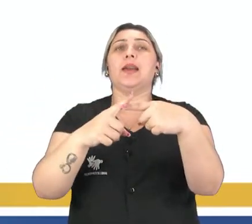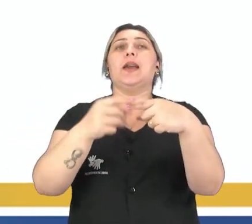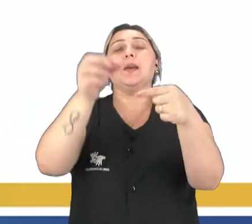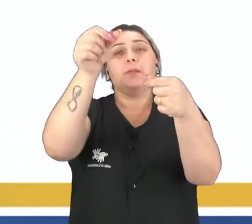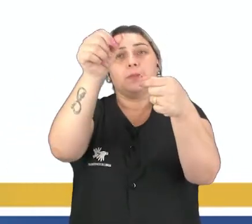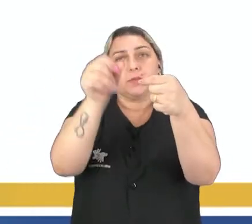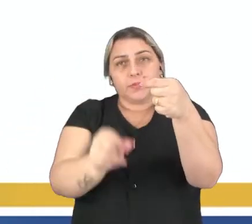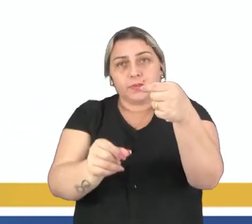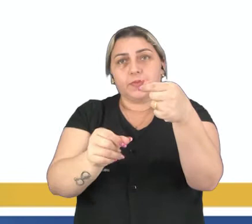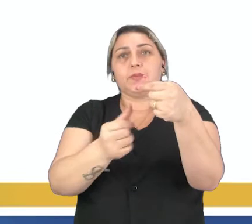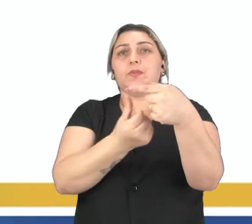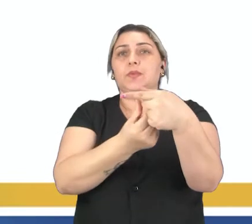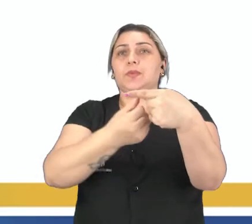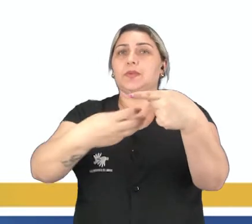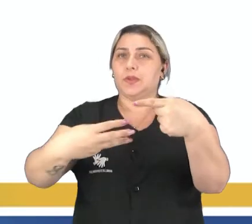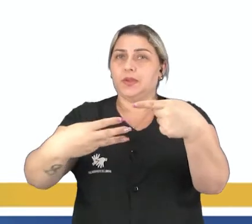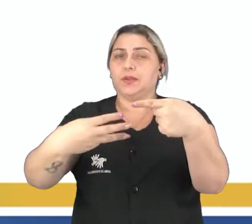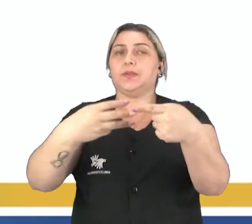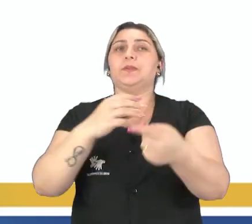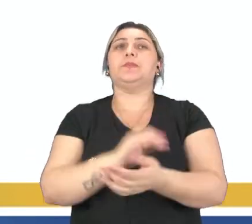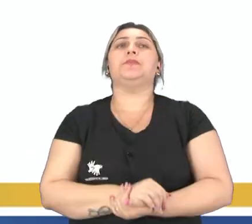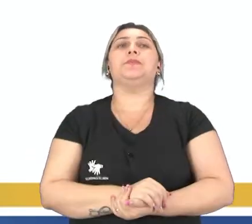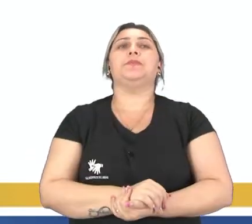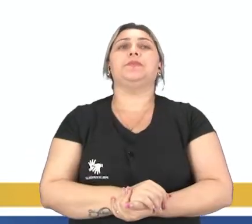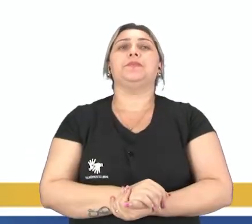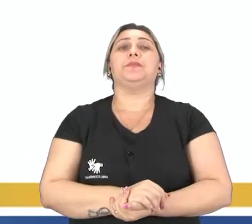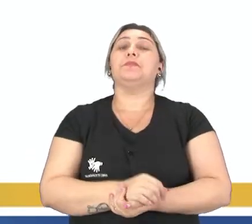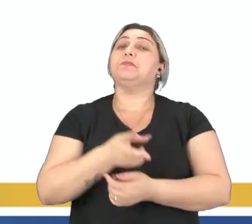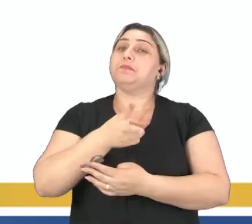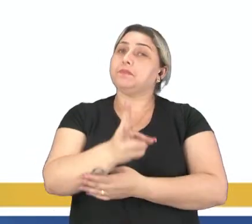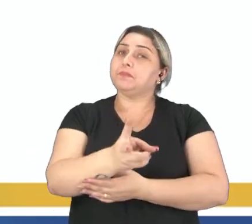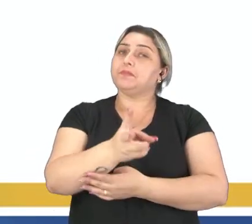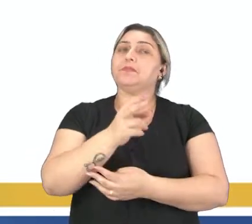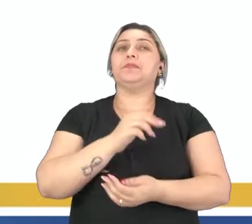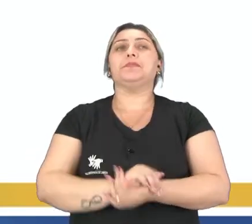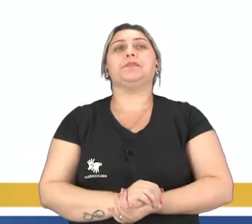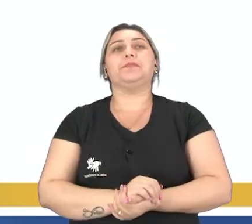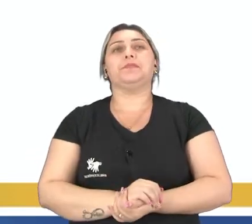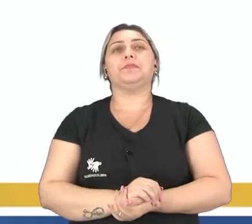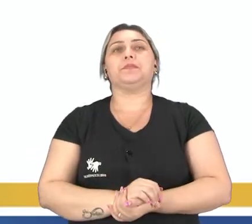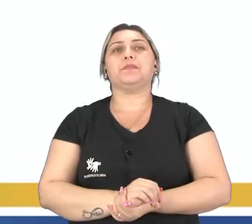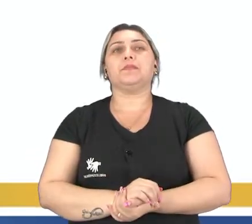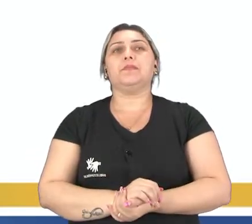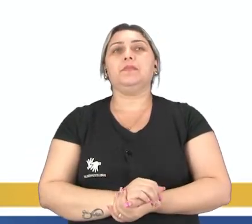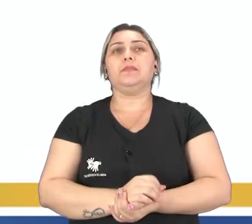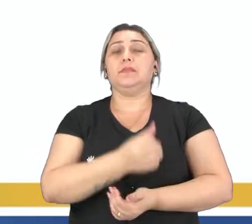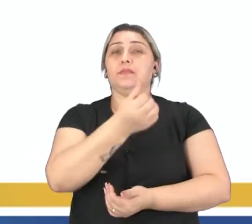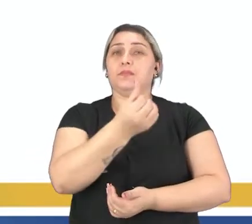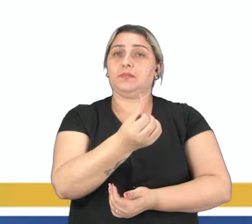que fazer o chamado baixo 3. E agora eu continuo.